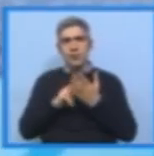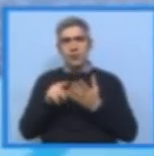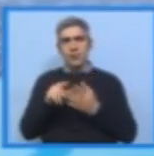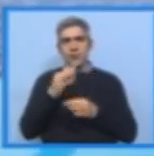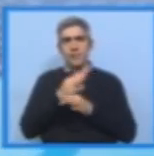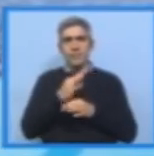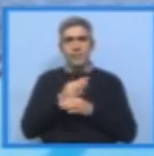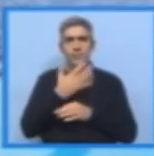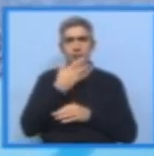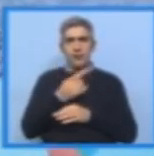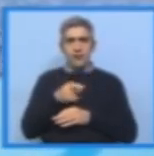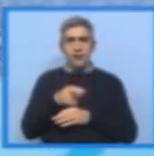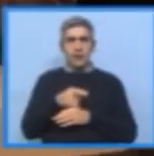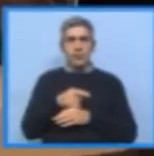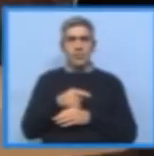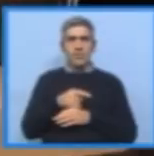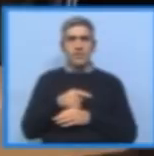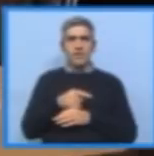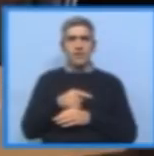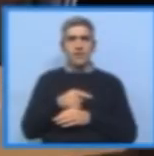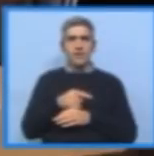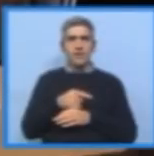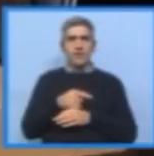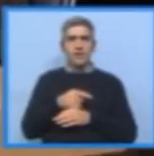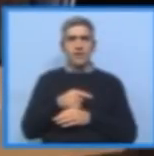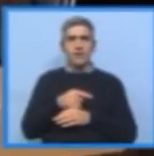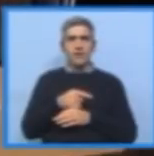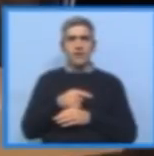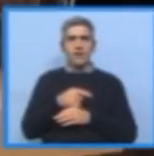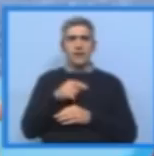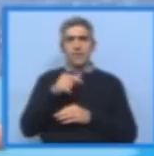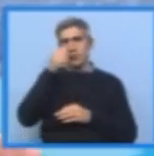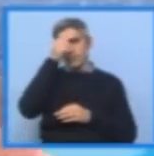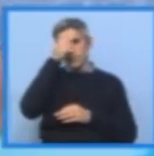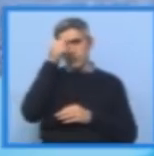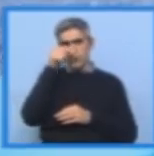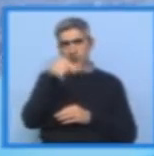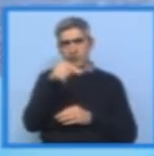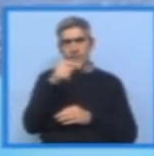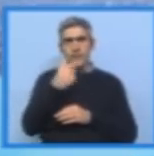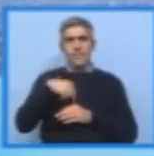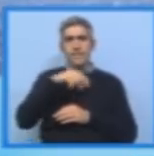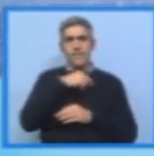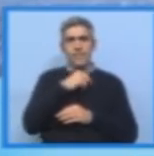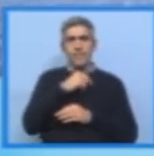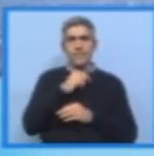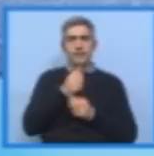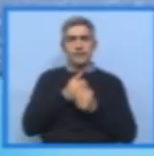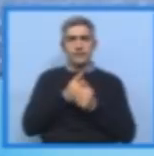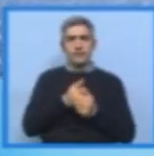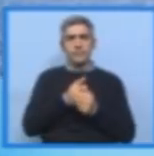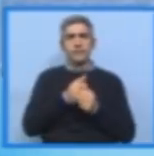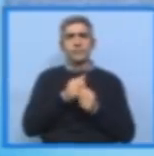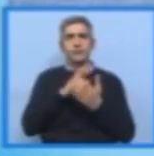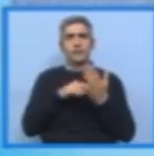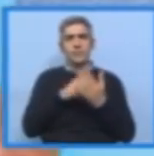na festa de Natal. Ou seja, neste domingo, nós, seguindo o calendário juliano,